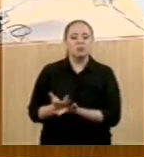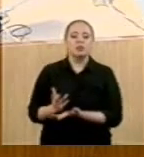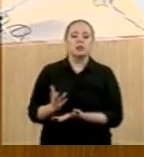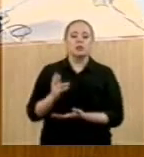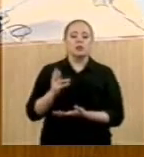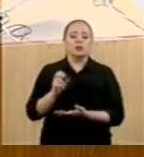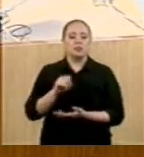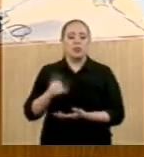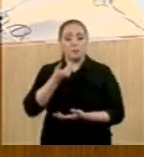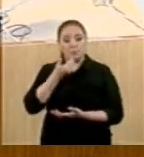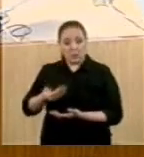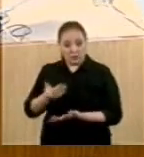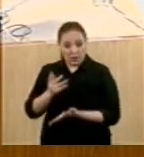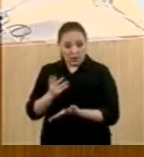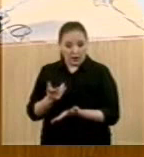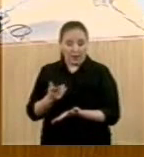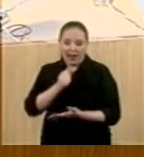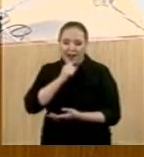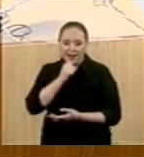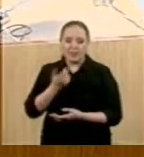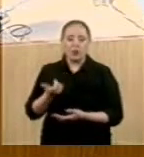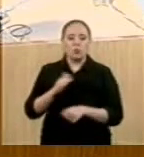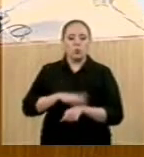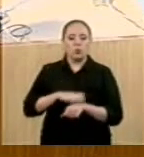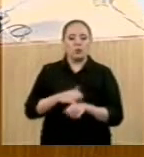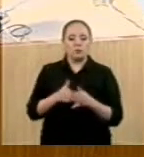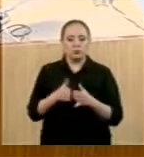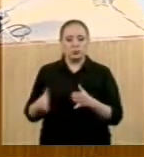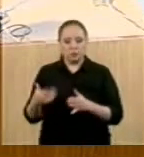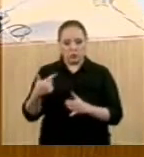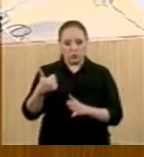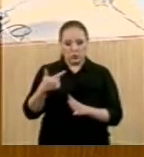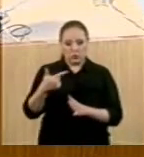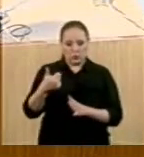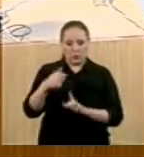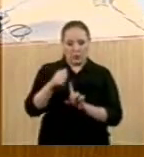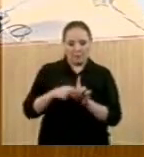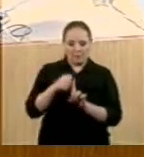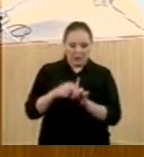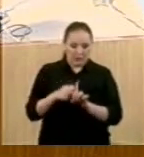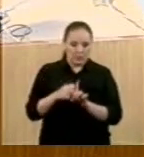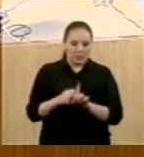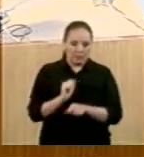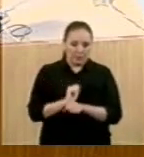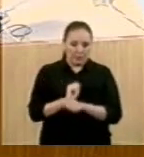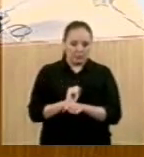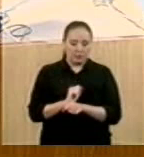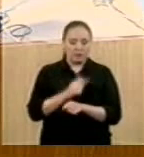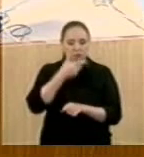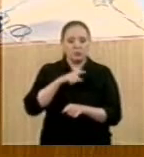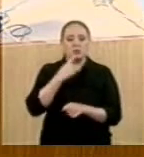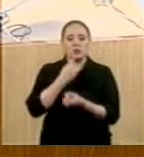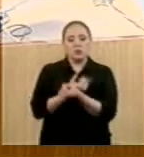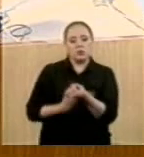se exigir, mesmo assim, lapso temporal de 12 meses, como acabo de me referir, esta